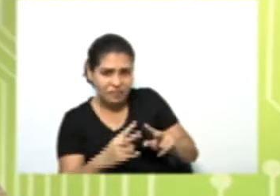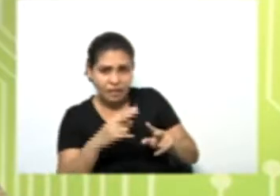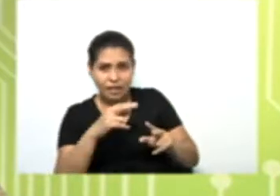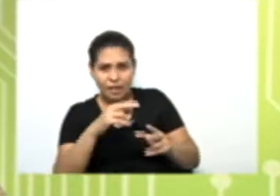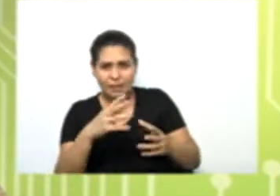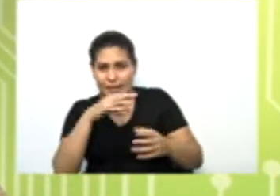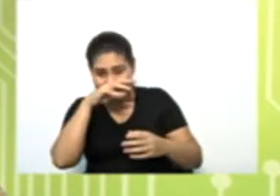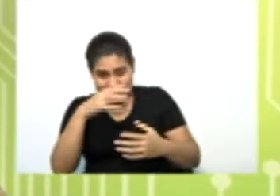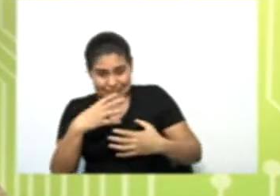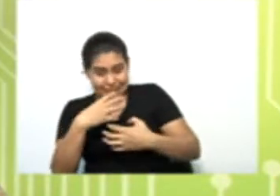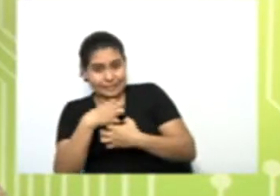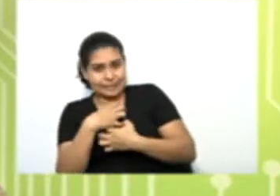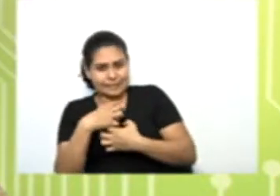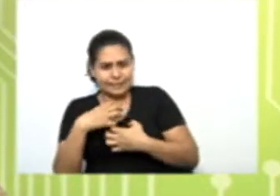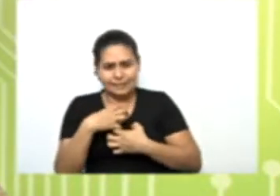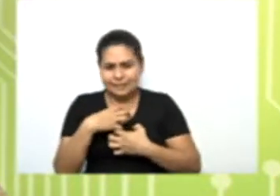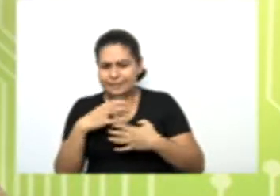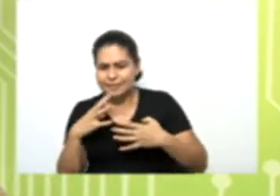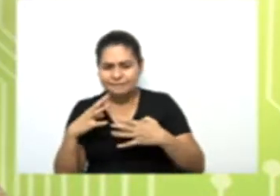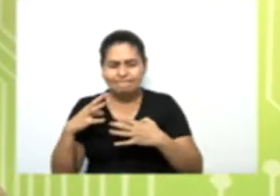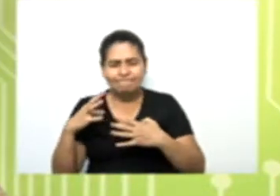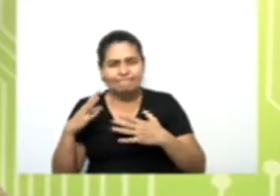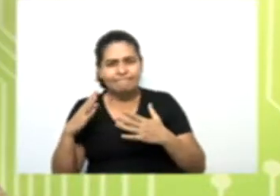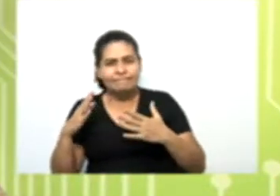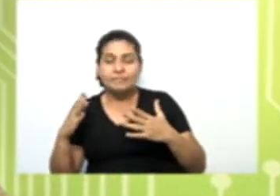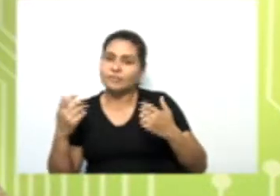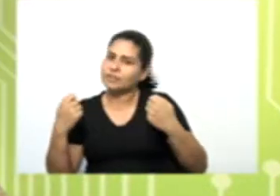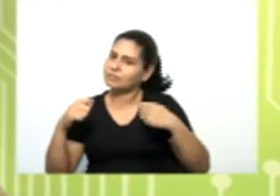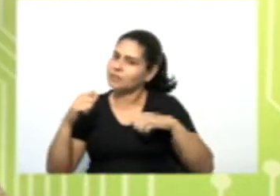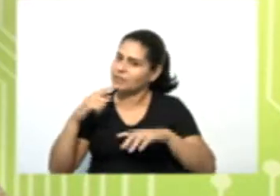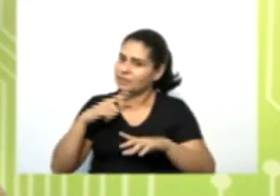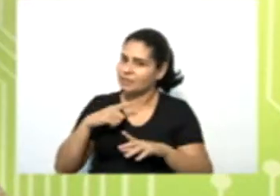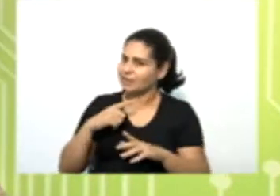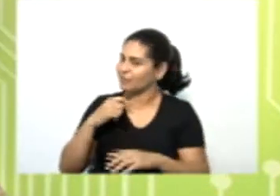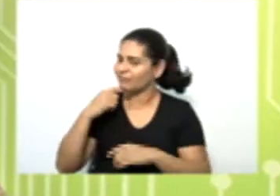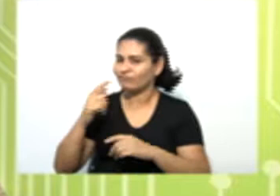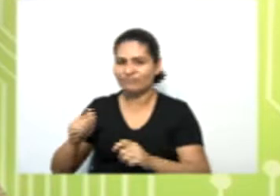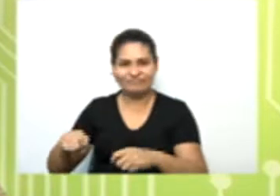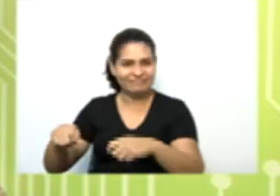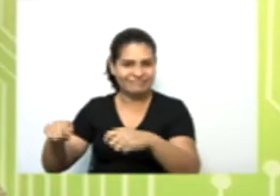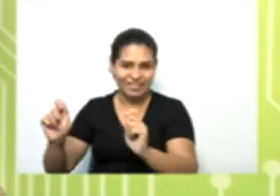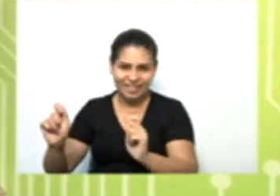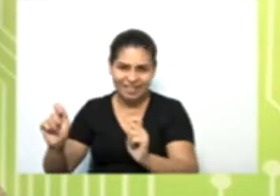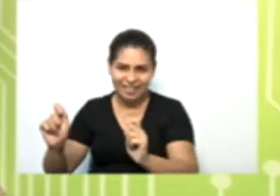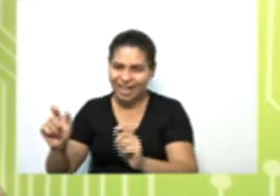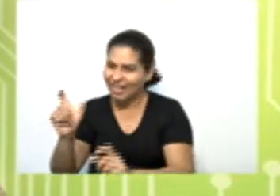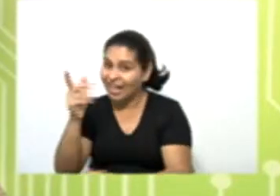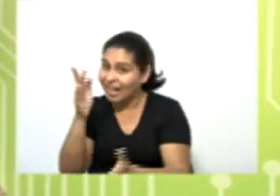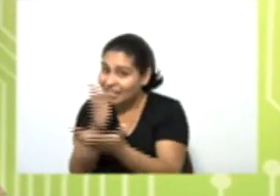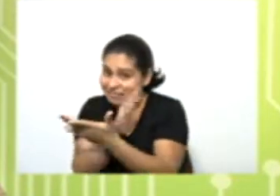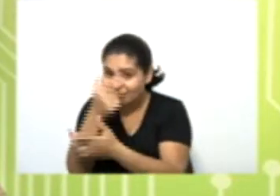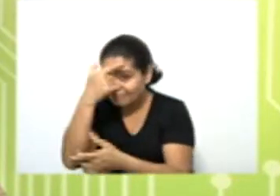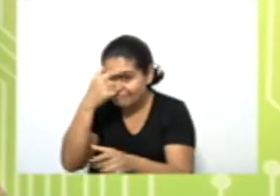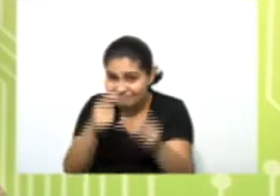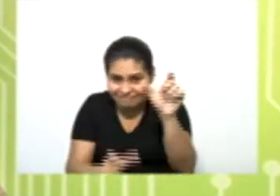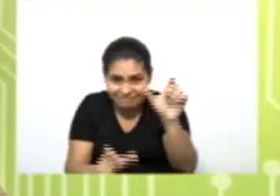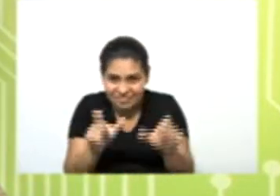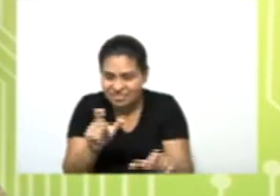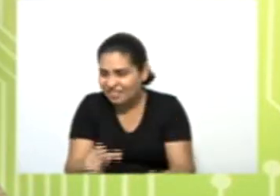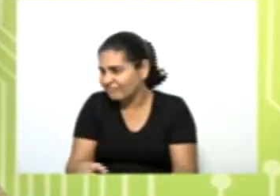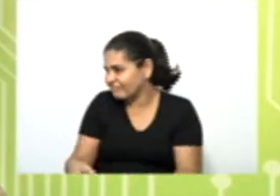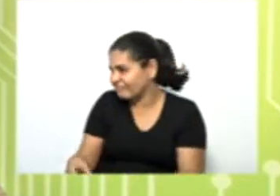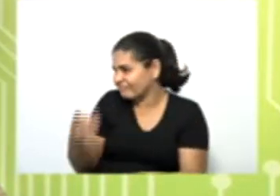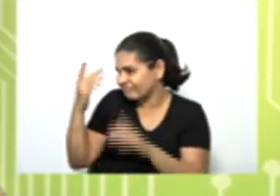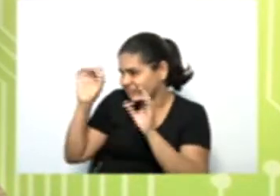envolver emocionalmente ou passar uma certa emoção para o outro lado, muitas vezes não funciona. Dependendo da pessoa que está do outro lado, ela não vai nem